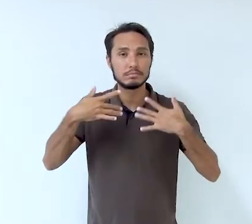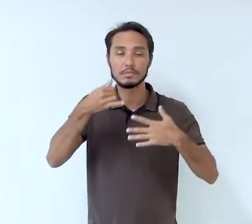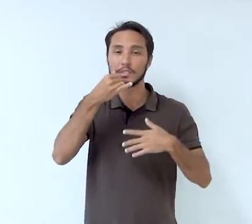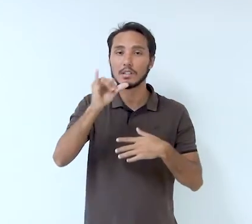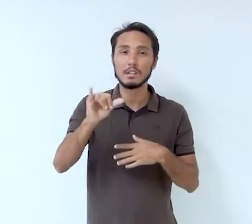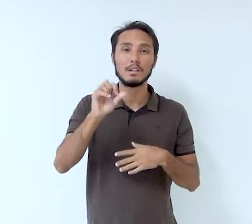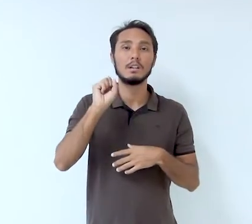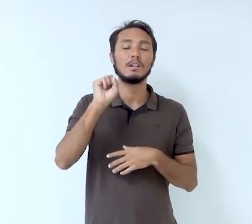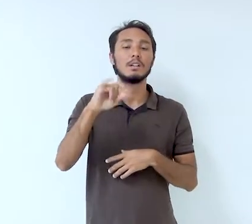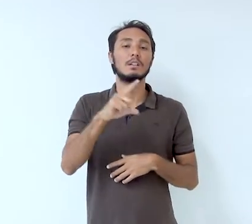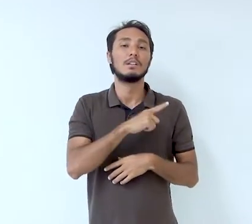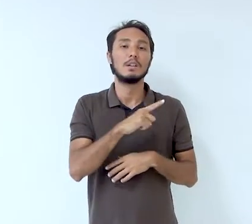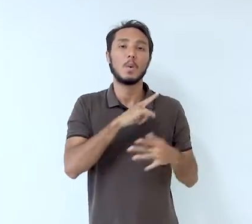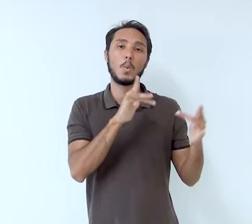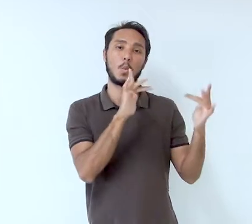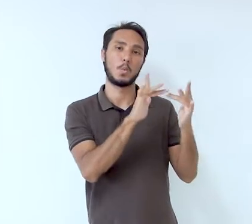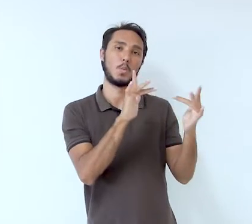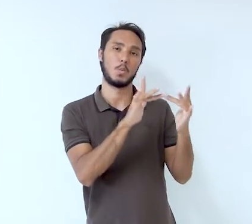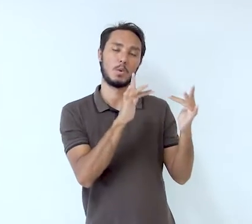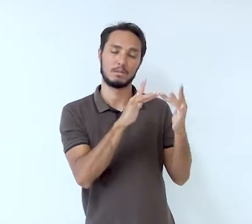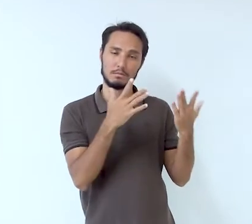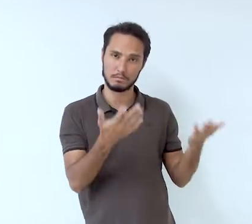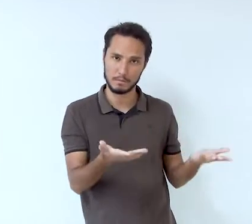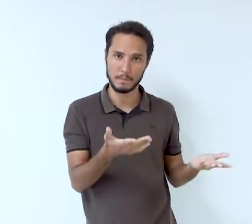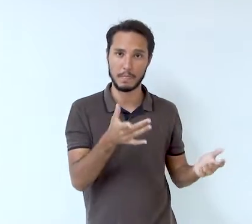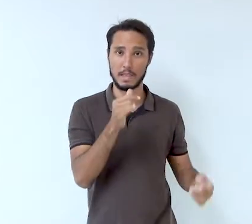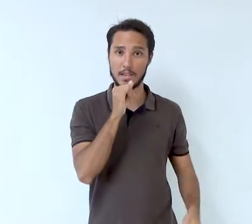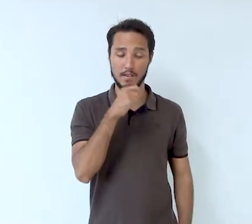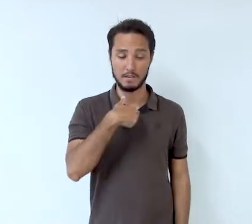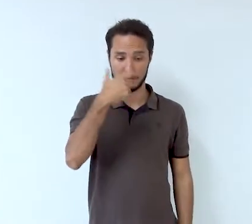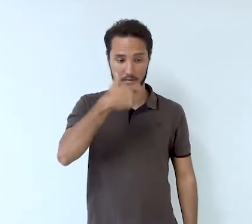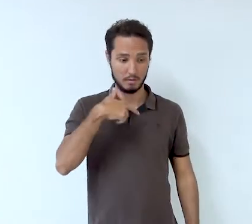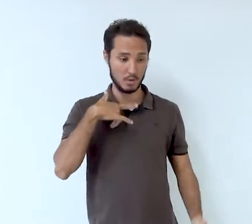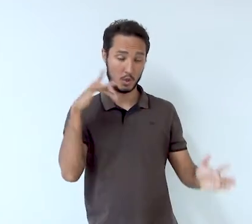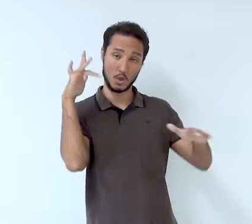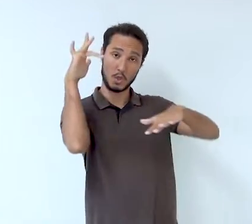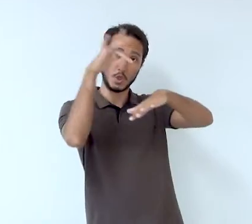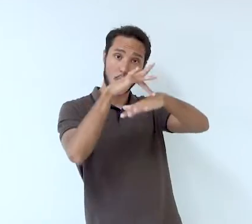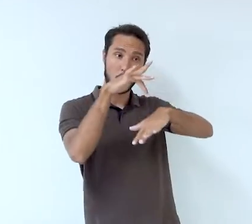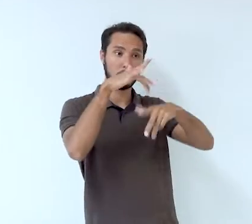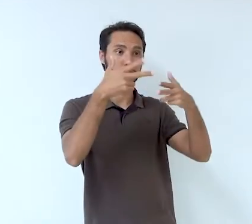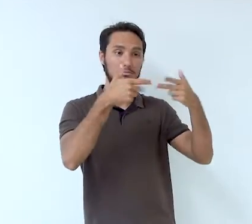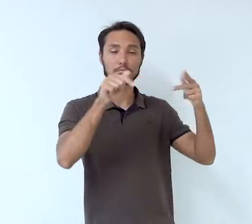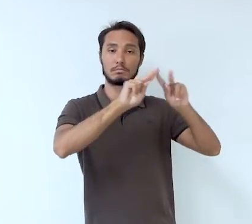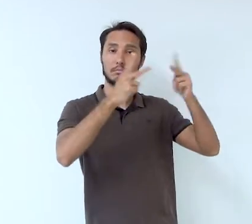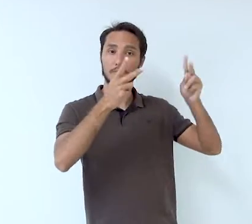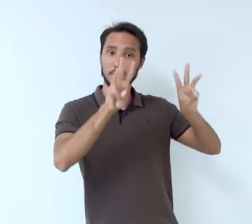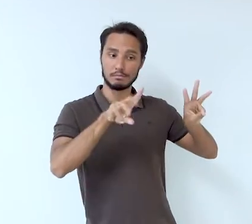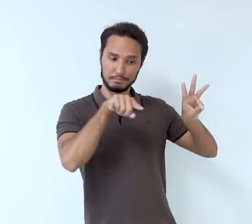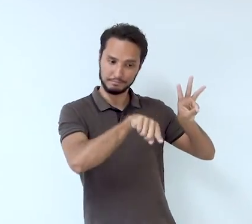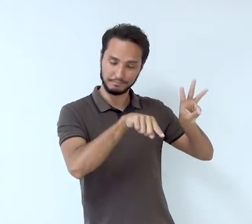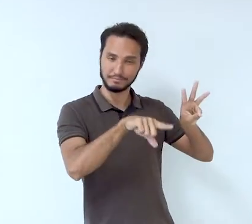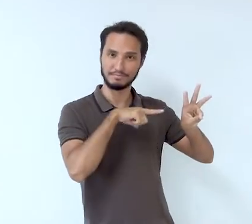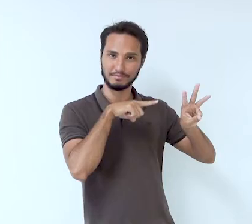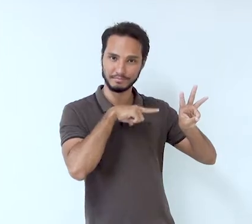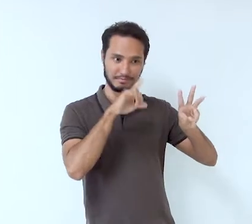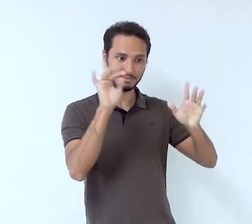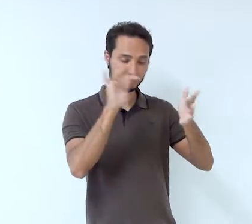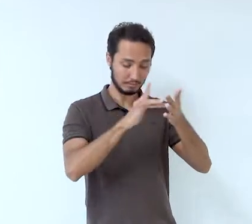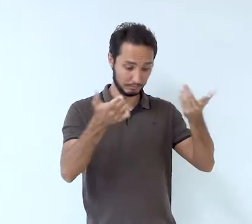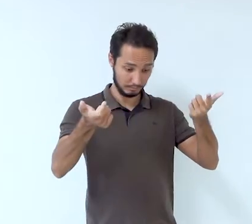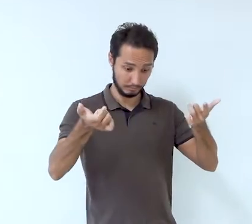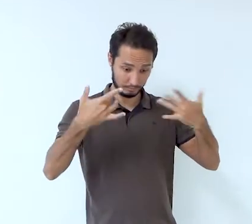descarrega quando existe contato. Então, quando nós tocamos algum componente de hardware e